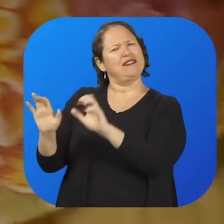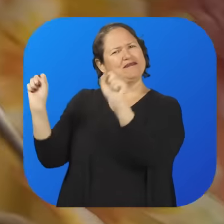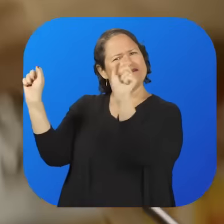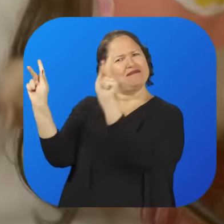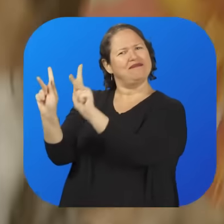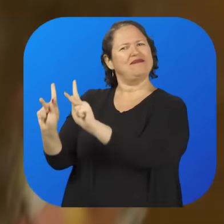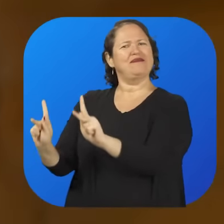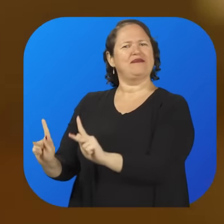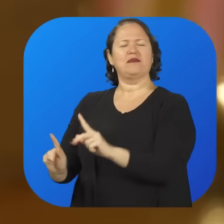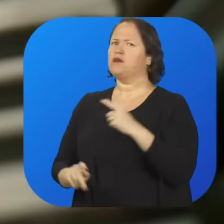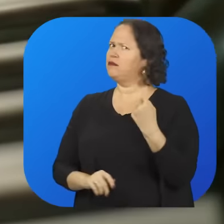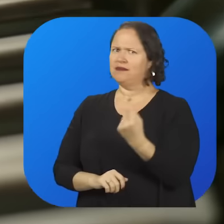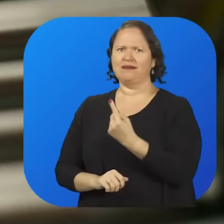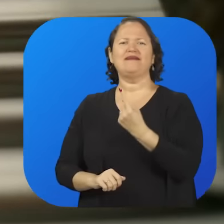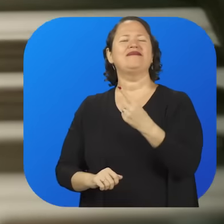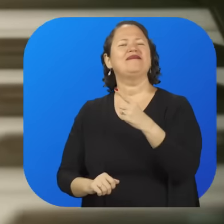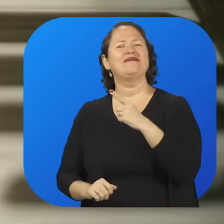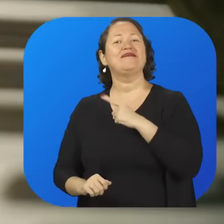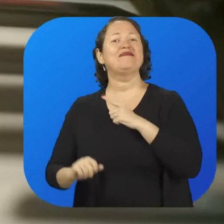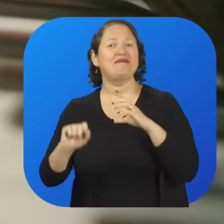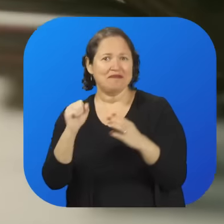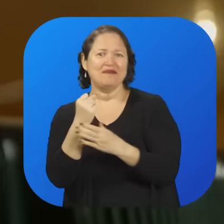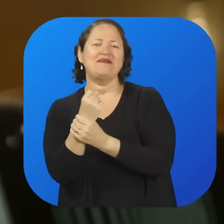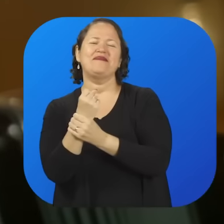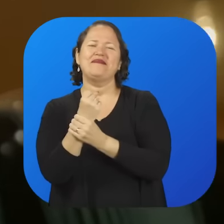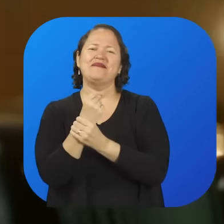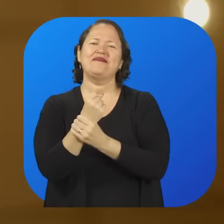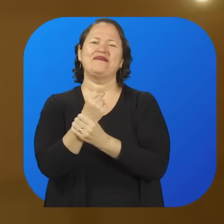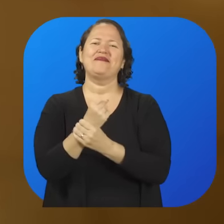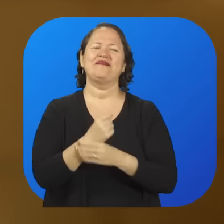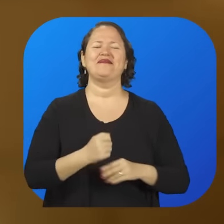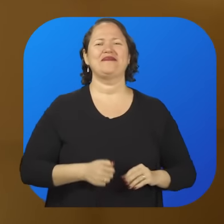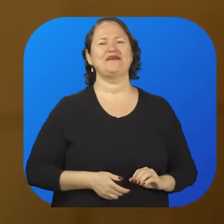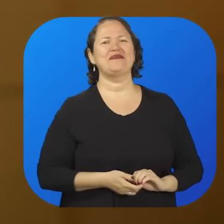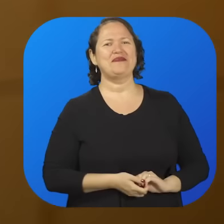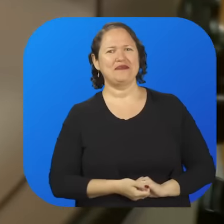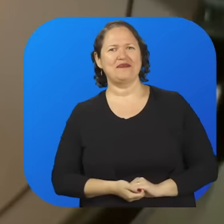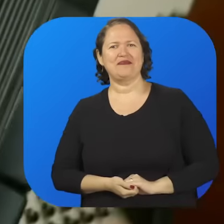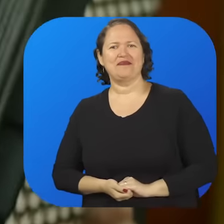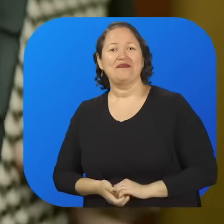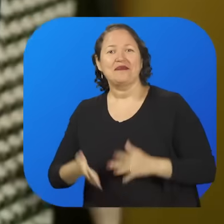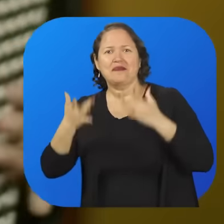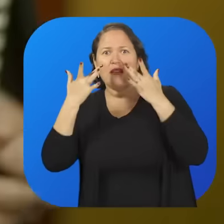Deixa elas em paz, deixa elas em paz. Não tá sozinha, mulher, também quero paz.